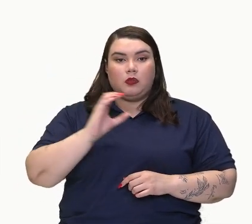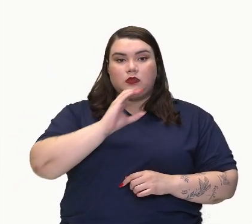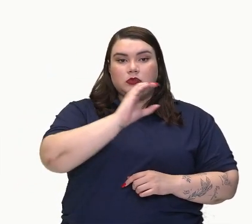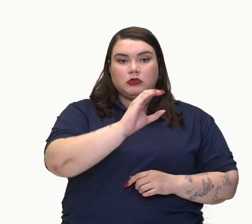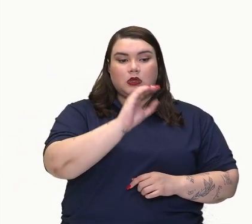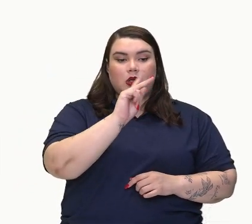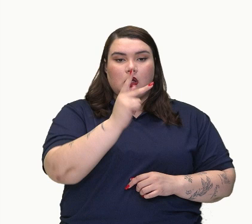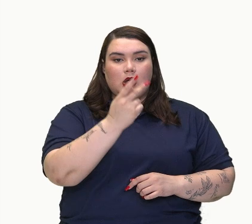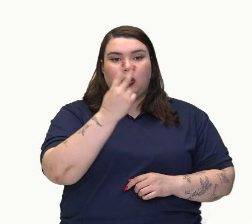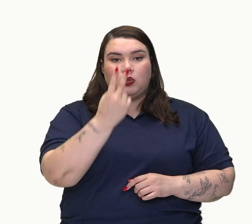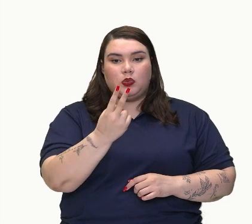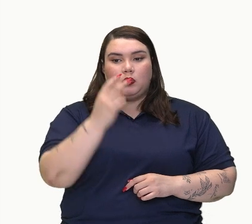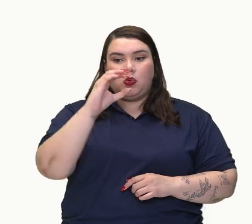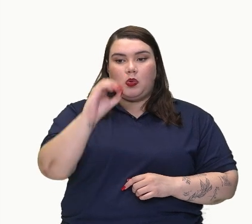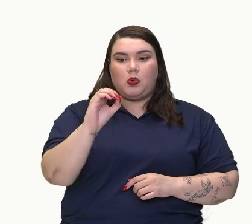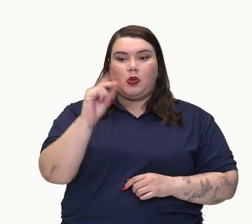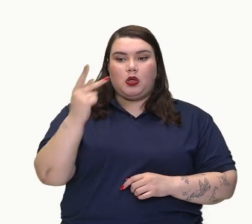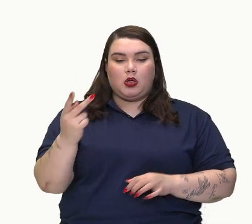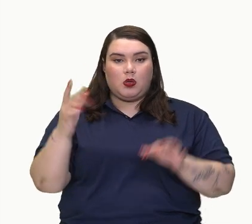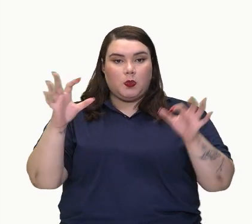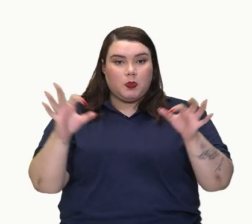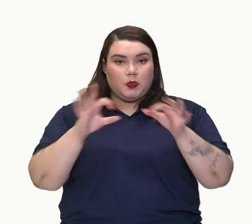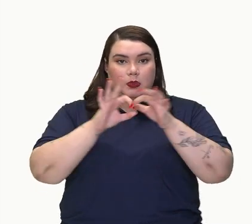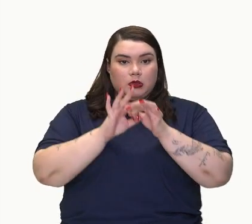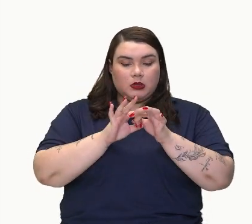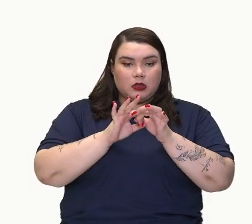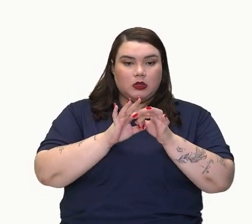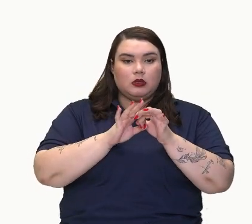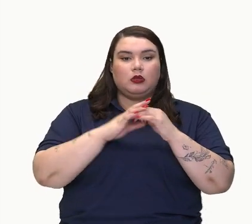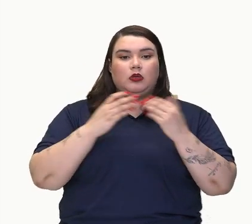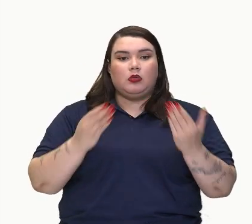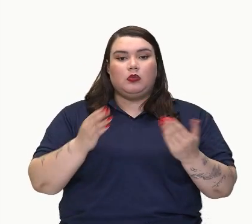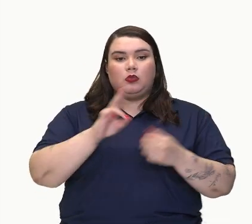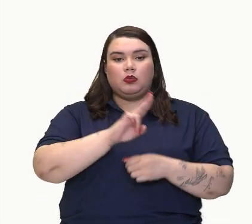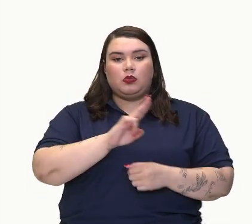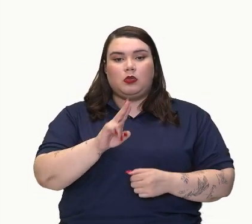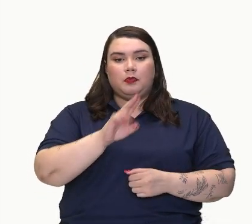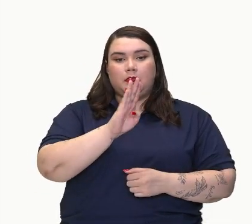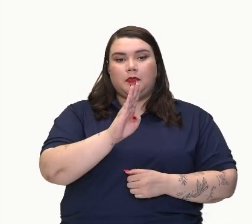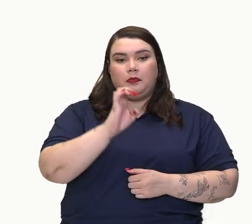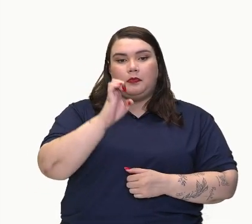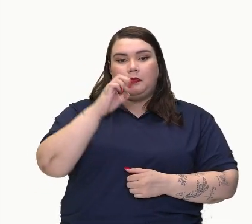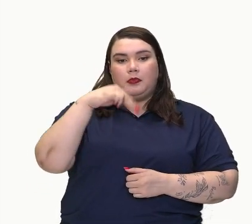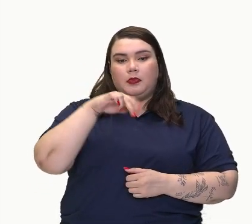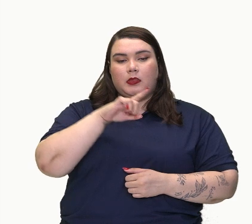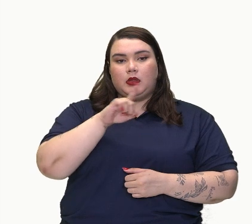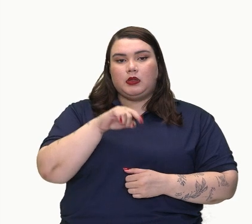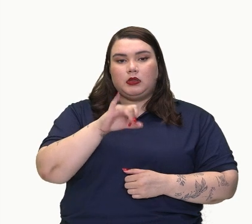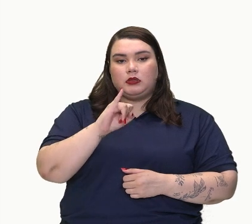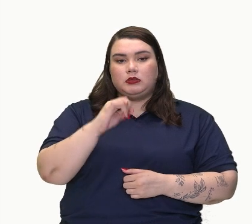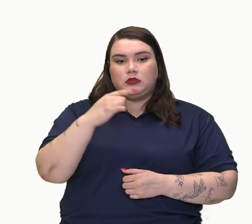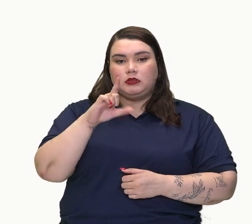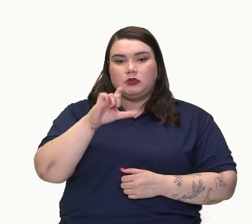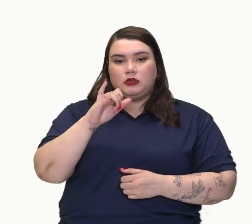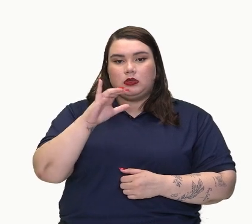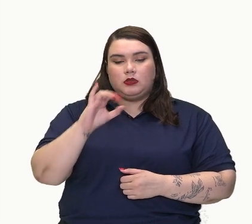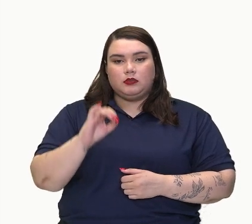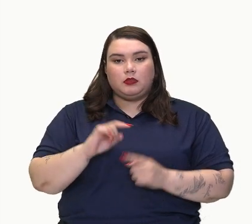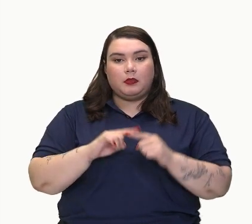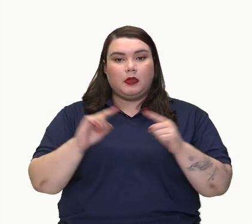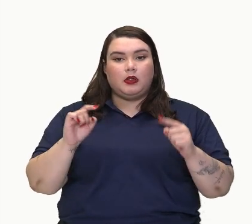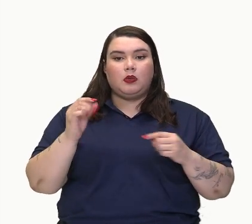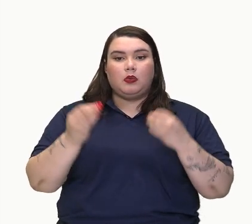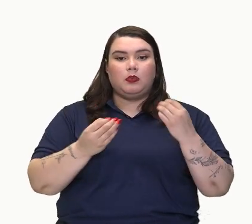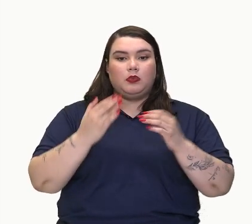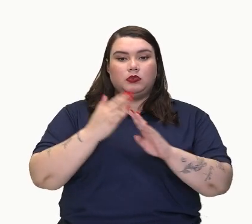e o OH estiver ligado ao CH2, eu tenho um benzeno, tá? Então, professor, como é que eu vou identificar um fenol? Se o